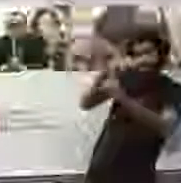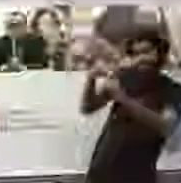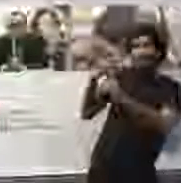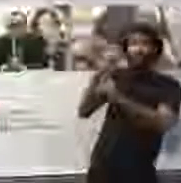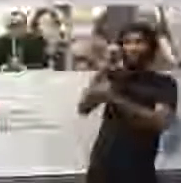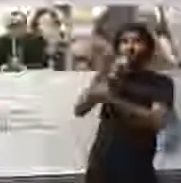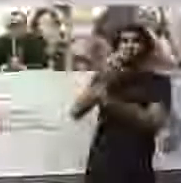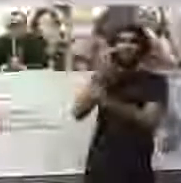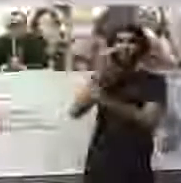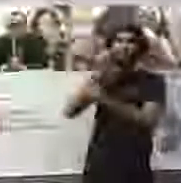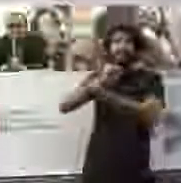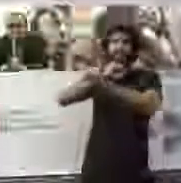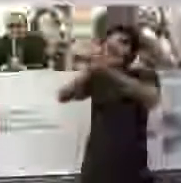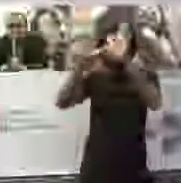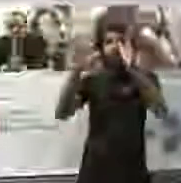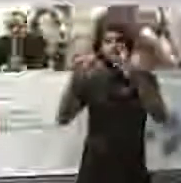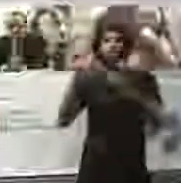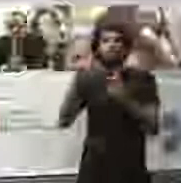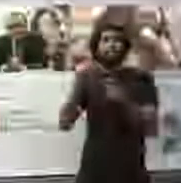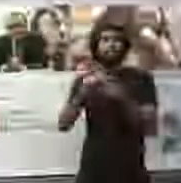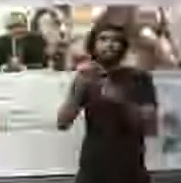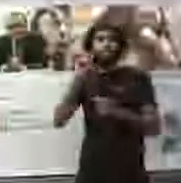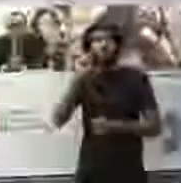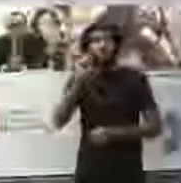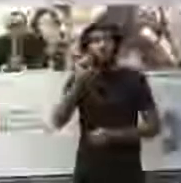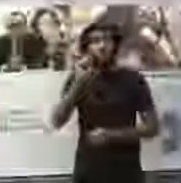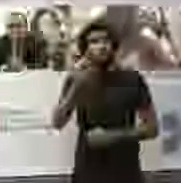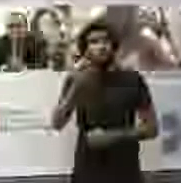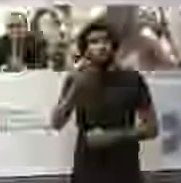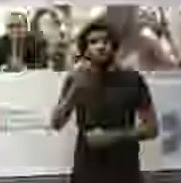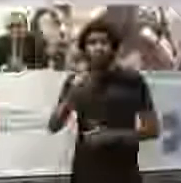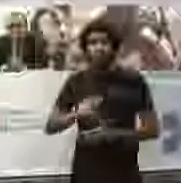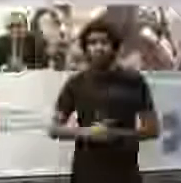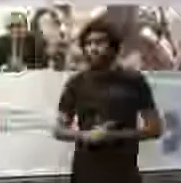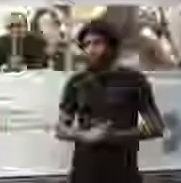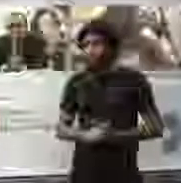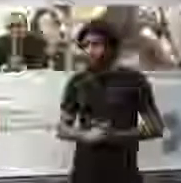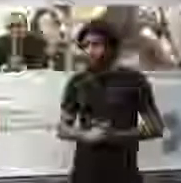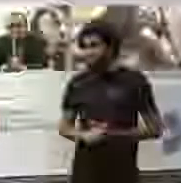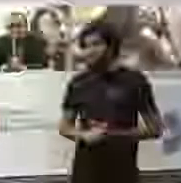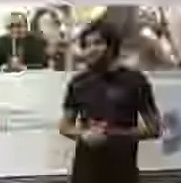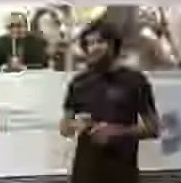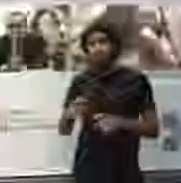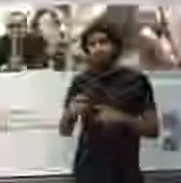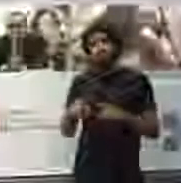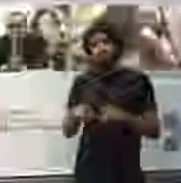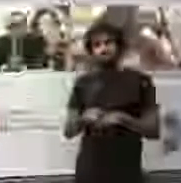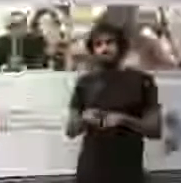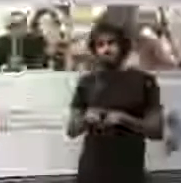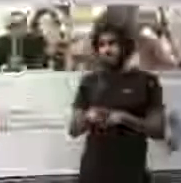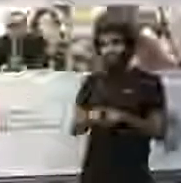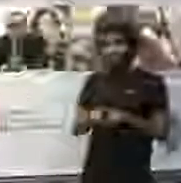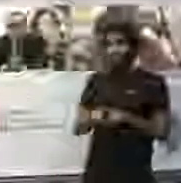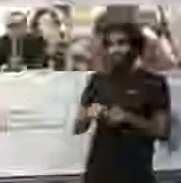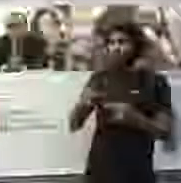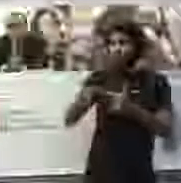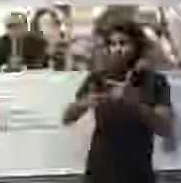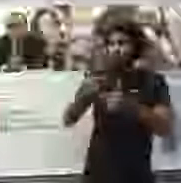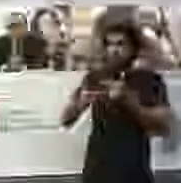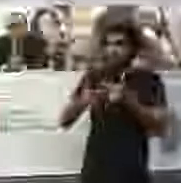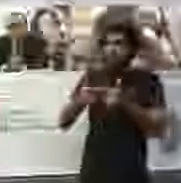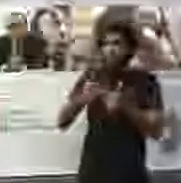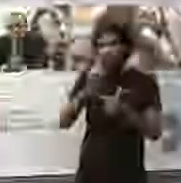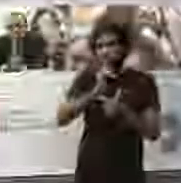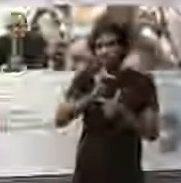possível se fazer e também deste outro lado essa necessidade e aí uma atuação que aqui no df eu